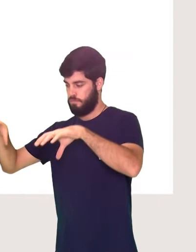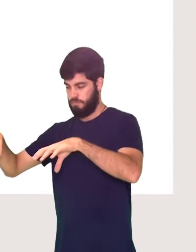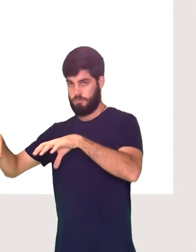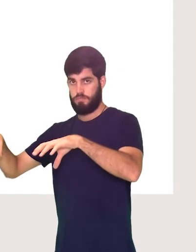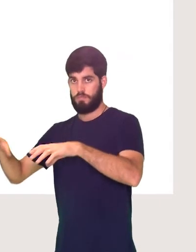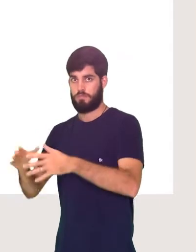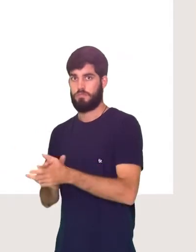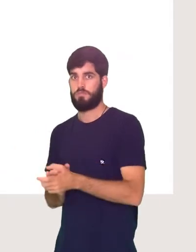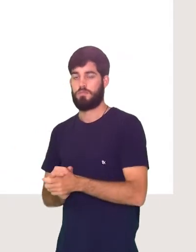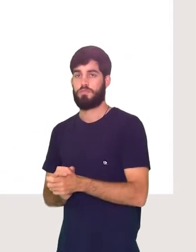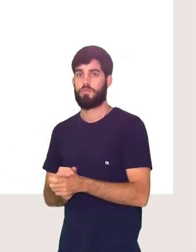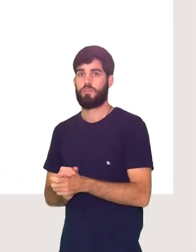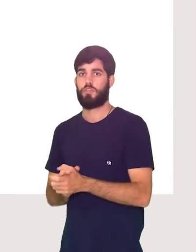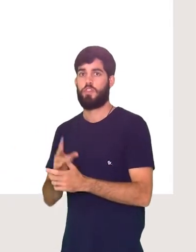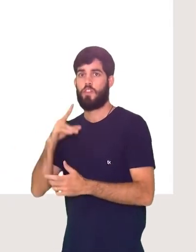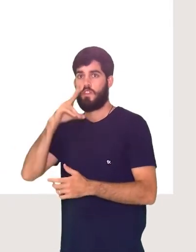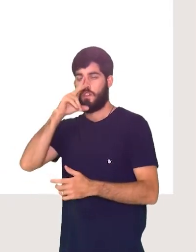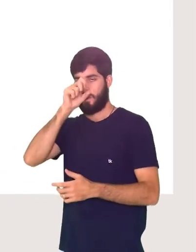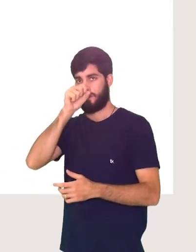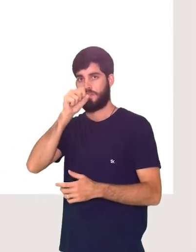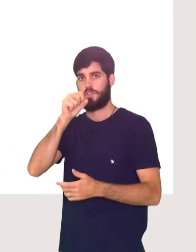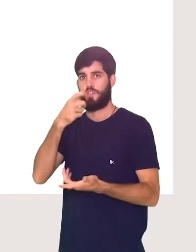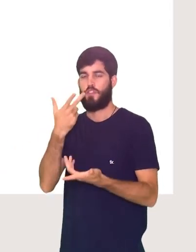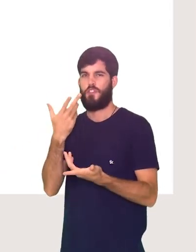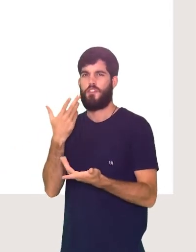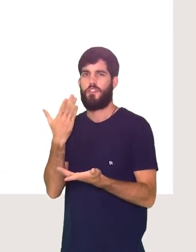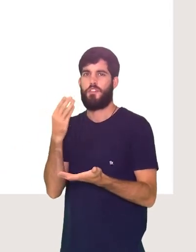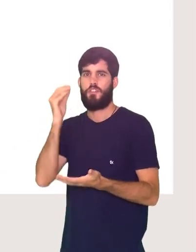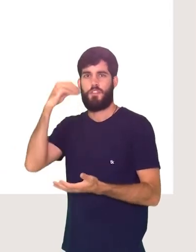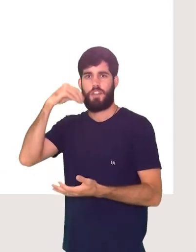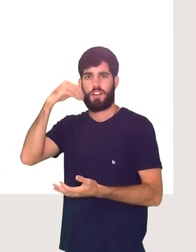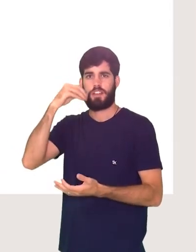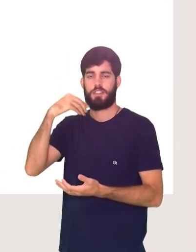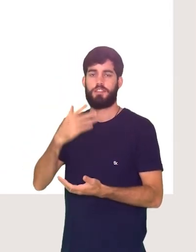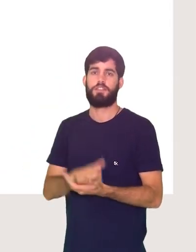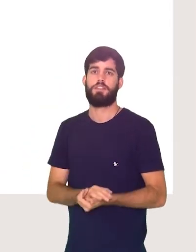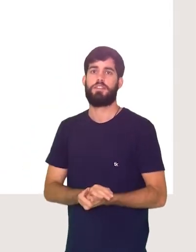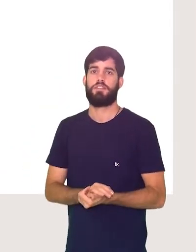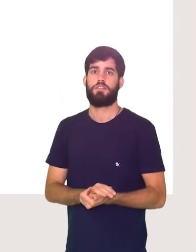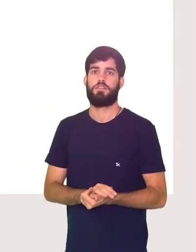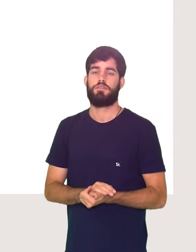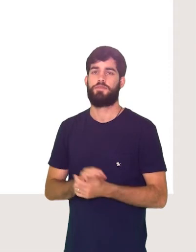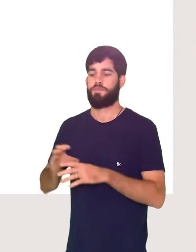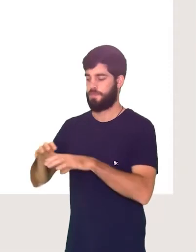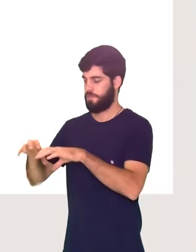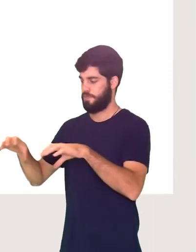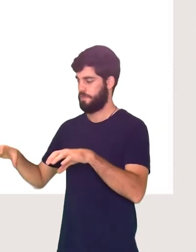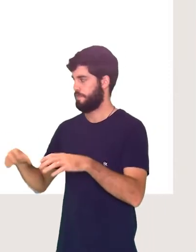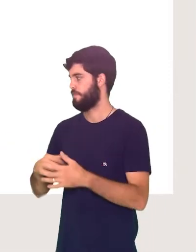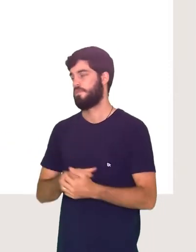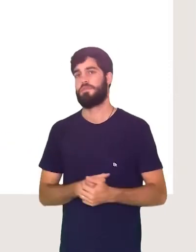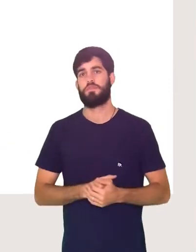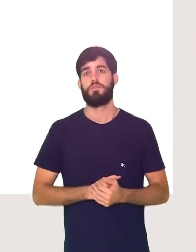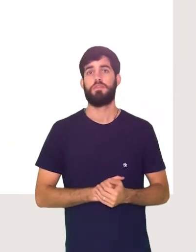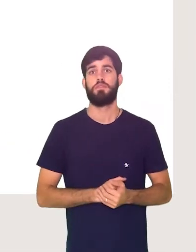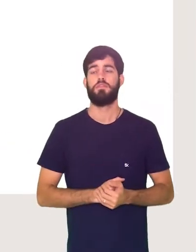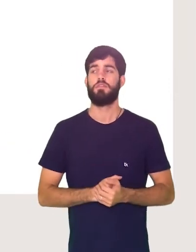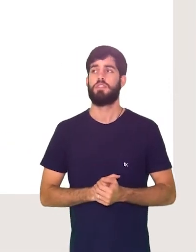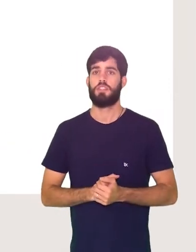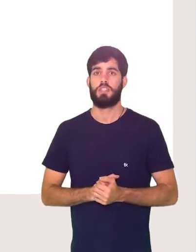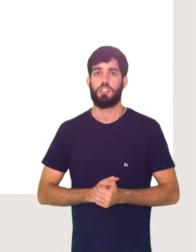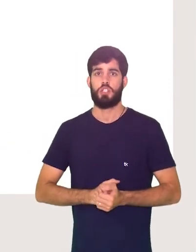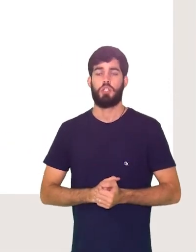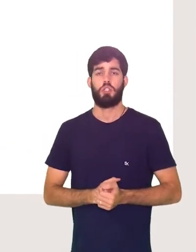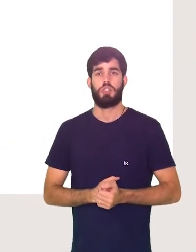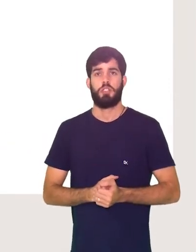forças de Van der Waals. Fracas forças de Van der Waals, que é dipolo instantâneo e dipolo induzido. Então a